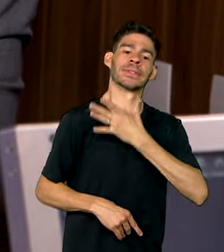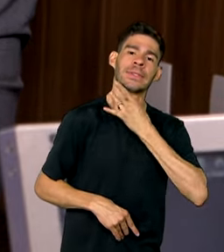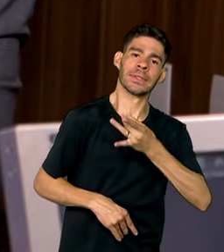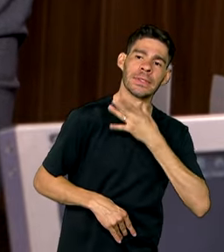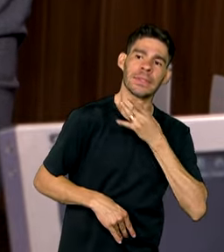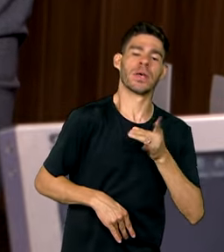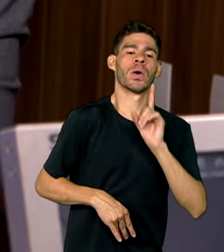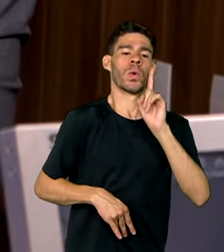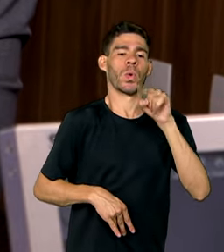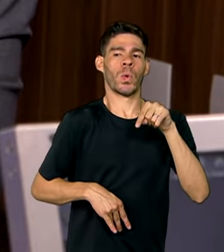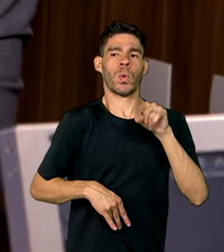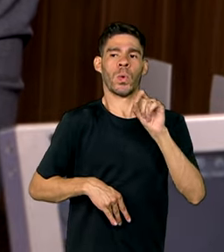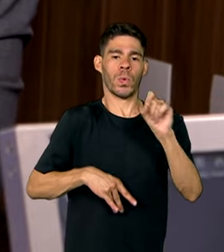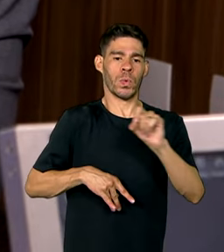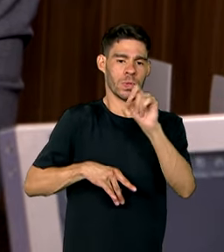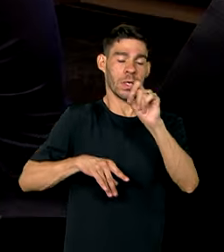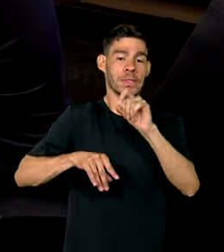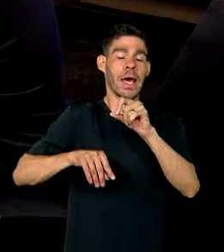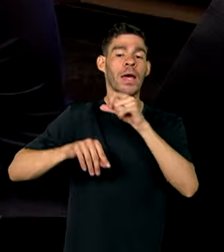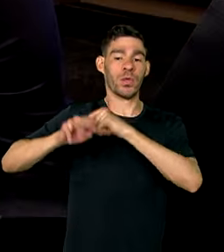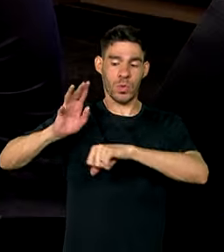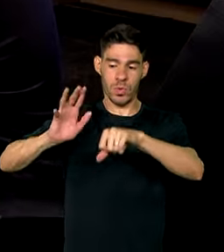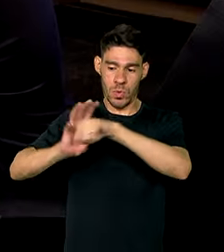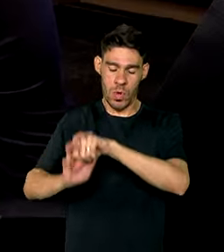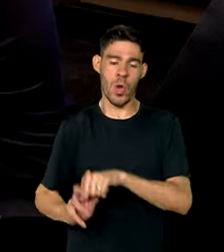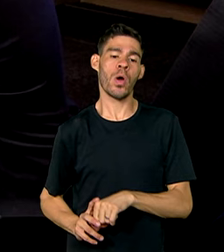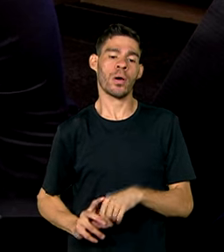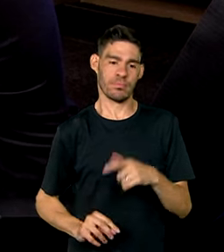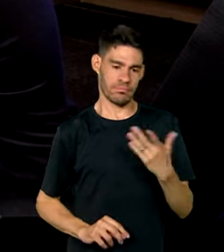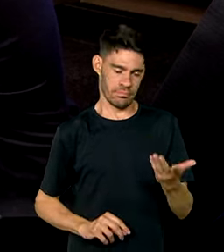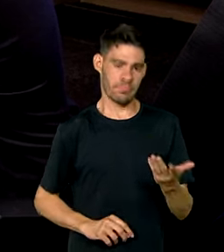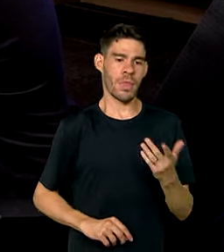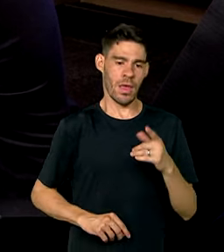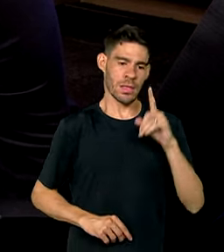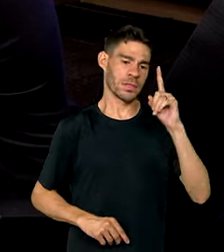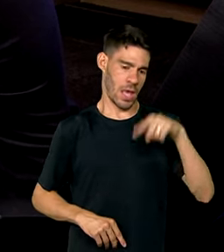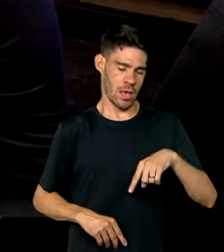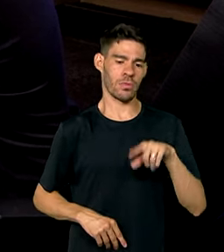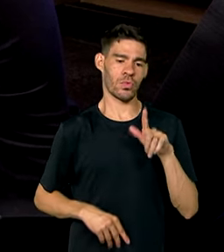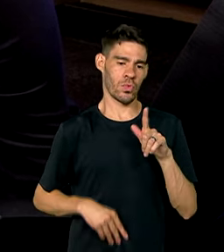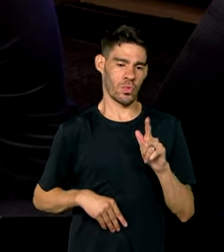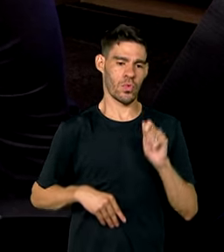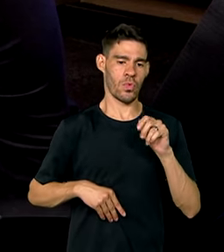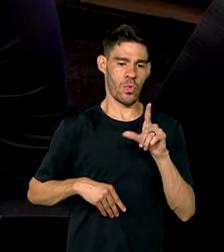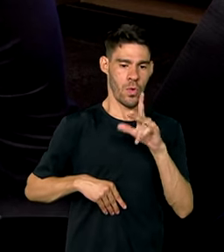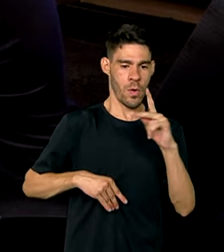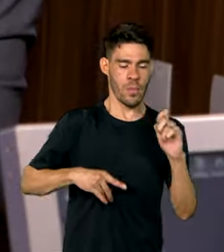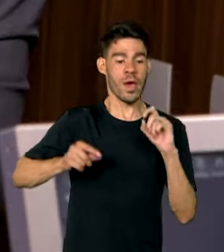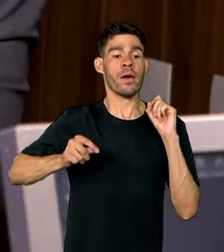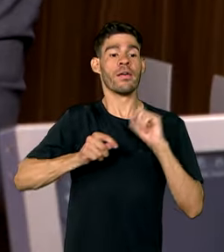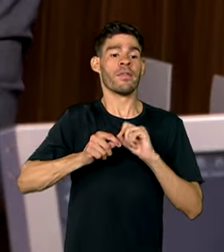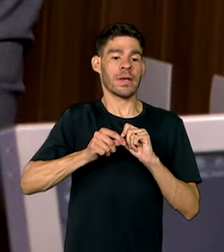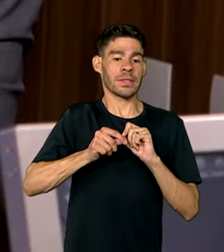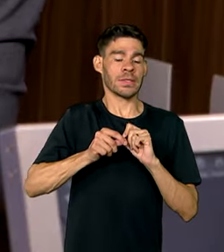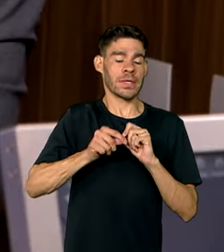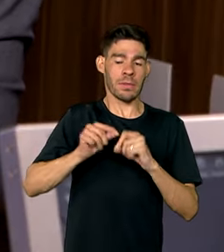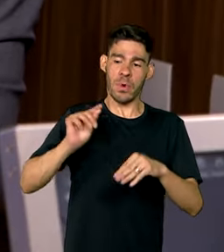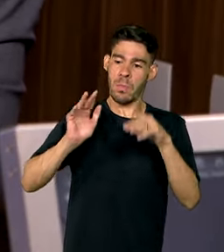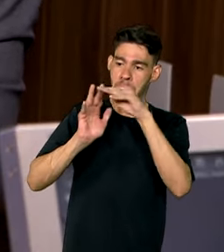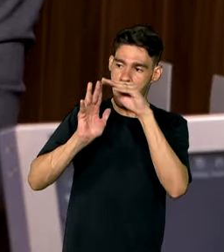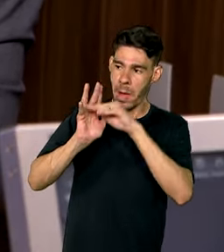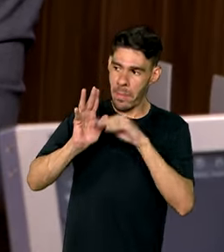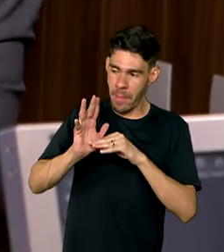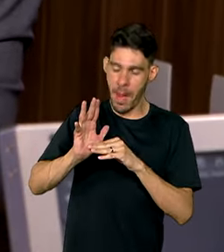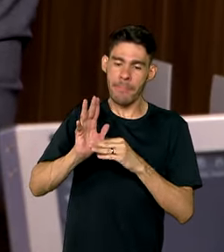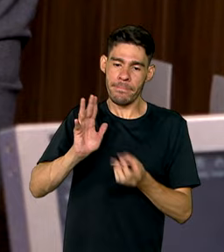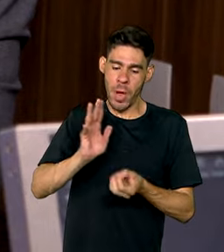são eventualmente utilizados para cometer crime. Golpe mesmo. Golpe. O que a gente está fazendo, então? Nós produzimos uma lista positiva, que é